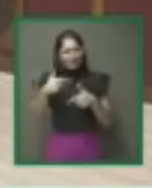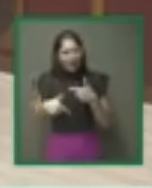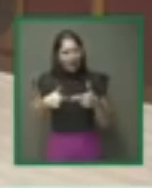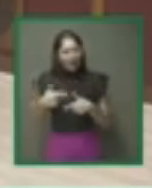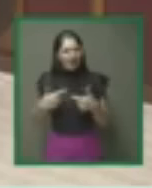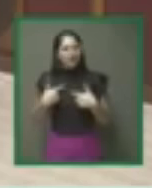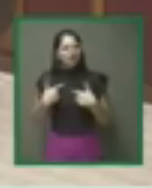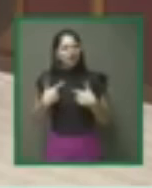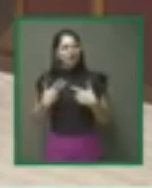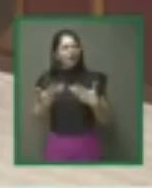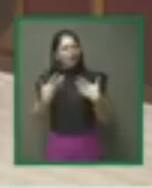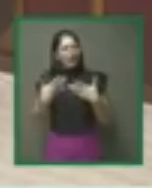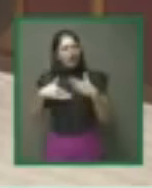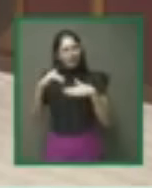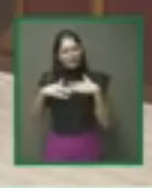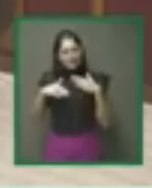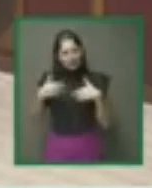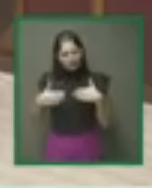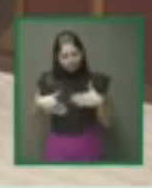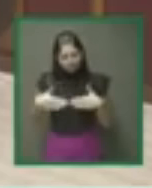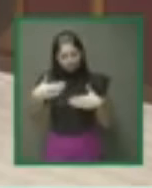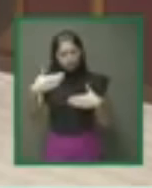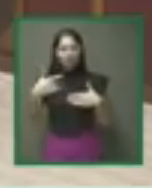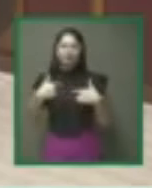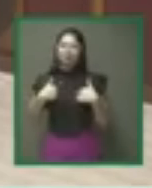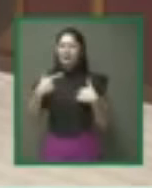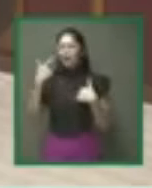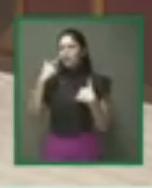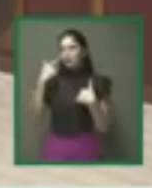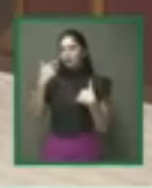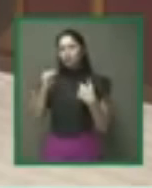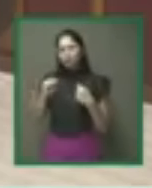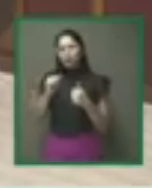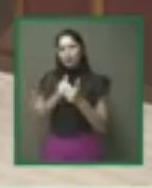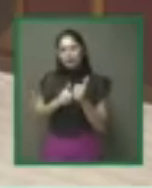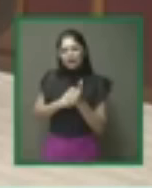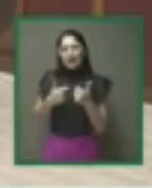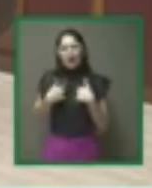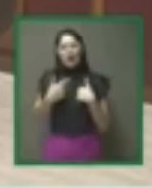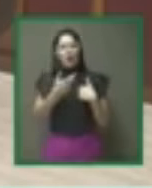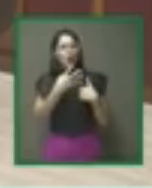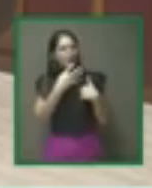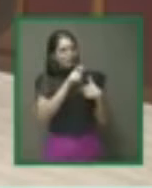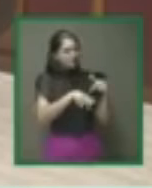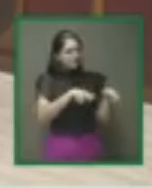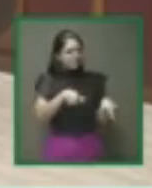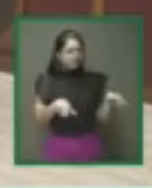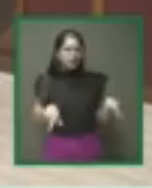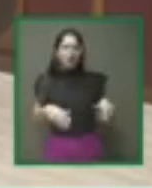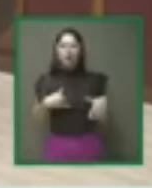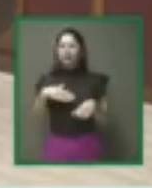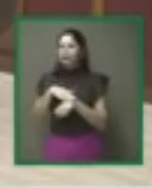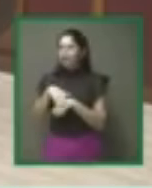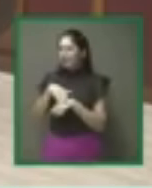exercer minha profissão. E aí eu falei para ele, olha, a gente pode tentar. De fato, eu conheço algumas pessoas, conversei com ele,